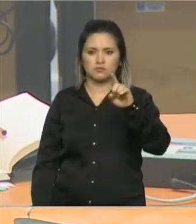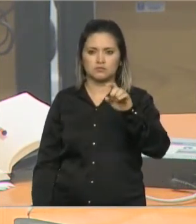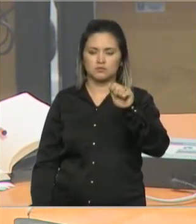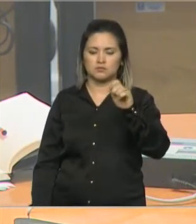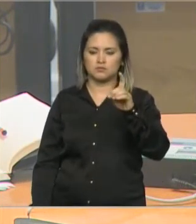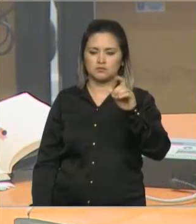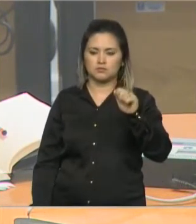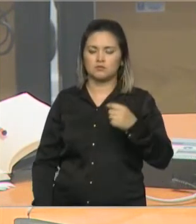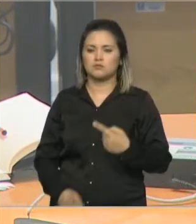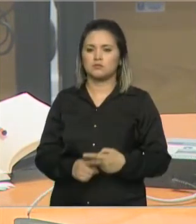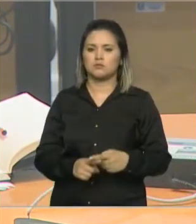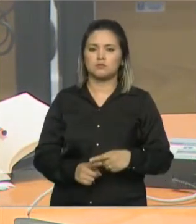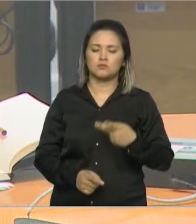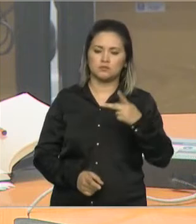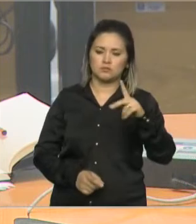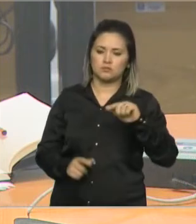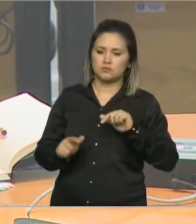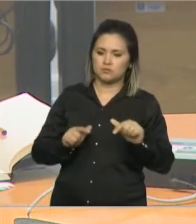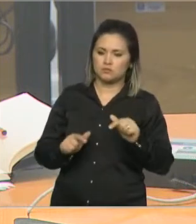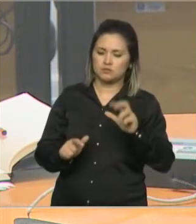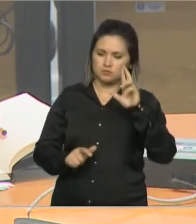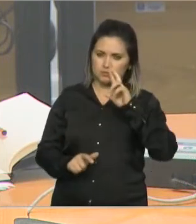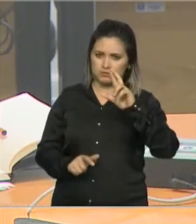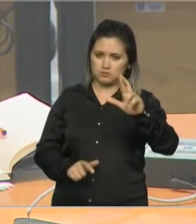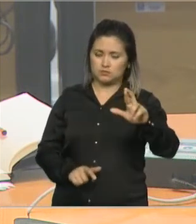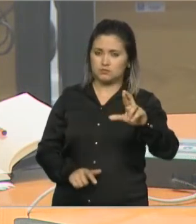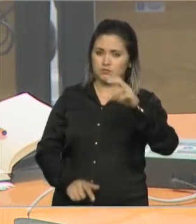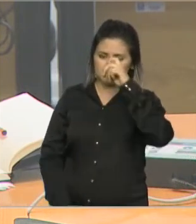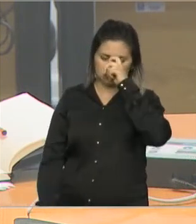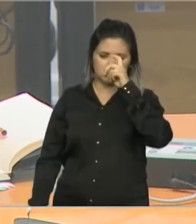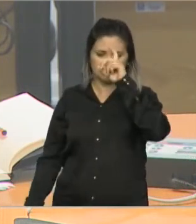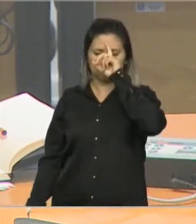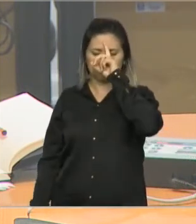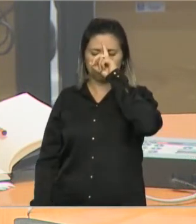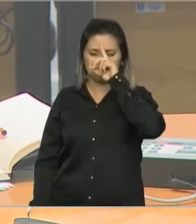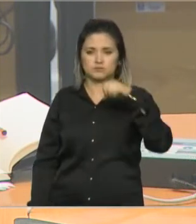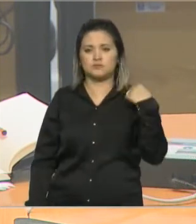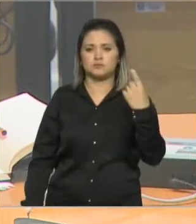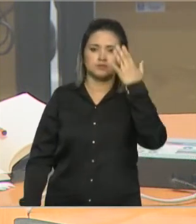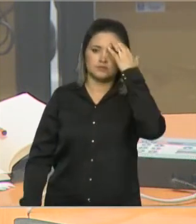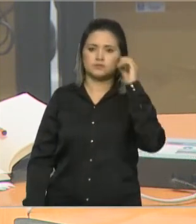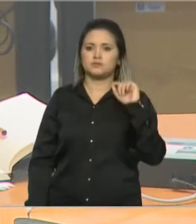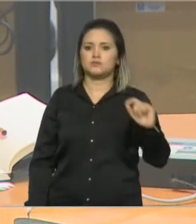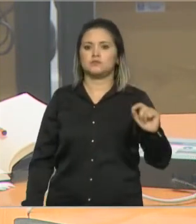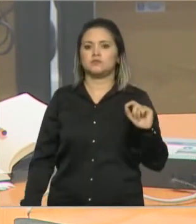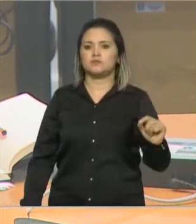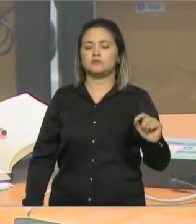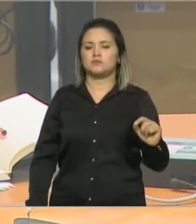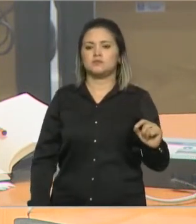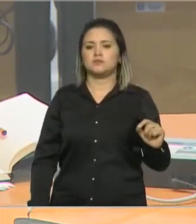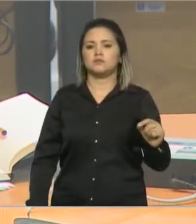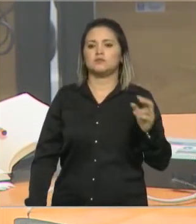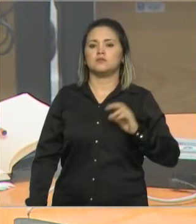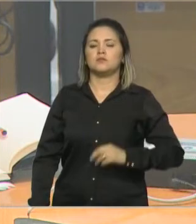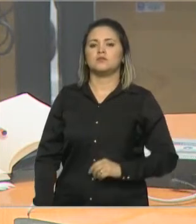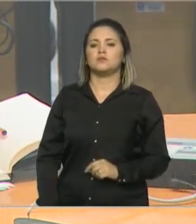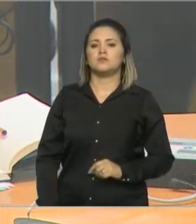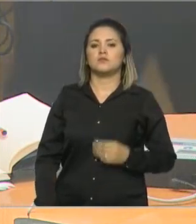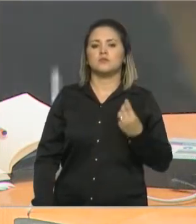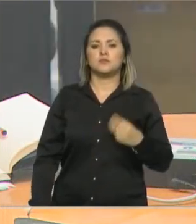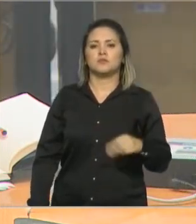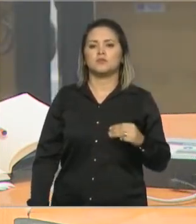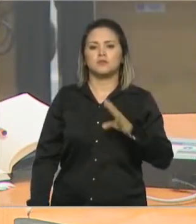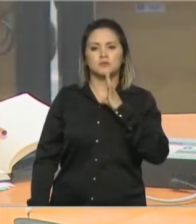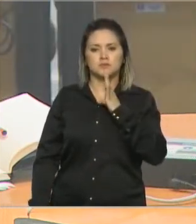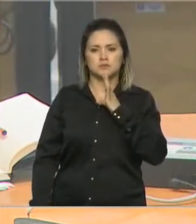certeza, enquanto diretor da unidade hospitalar. A gente sabe que é referência, o hospital é referência para o Maranhão inteiro. Mas eu quero